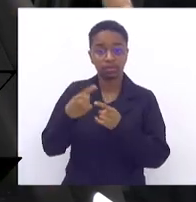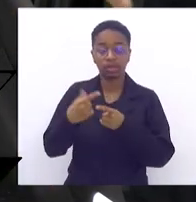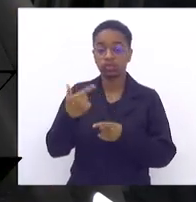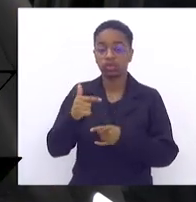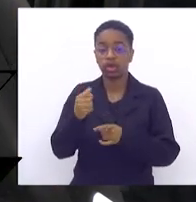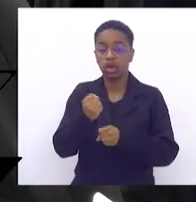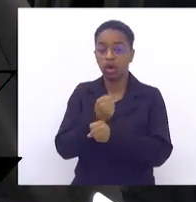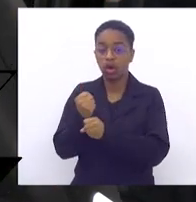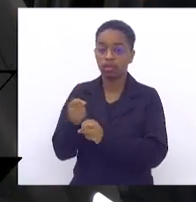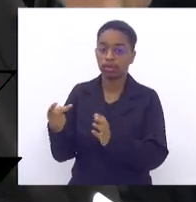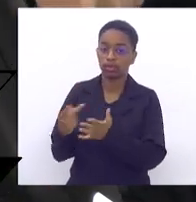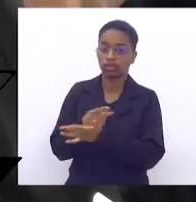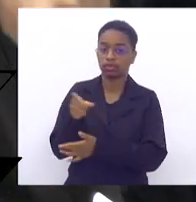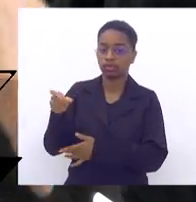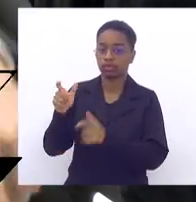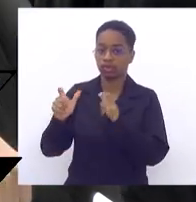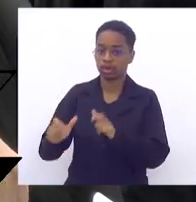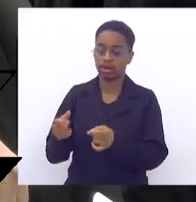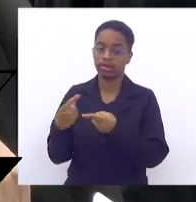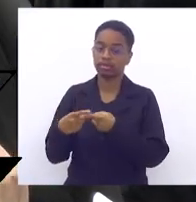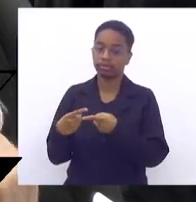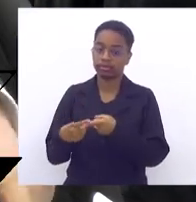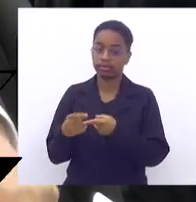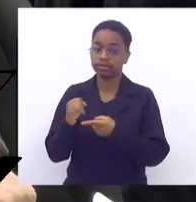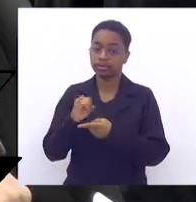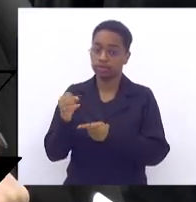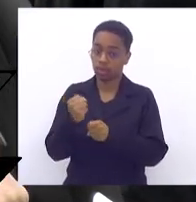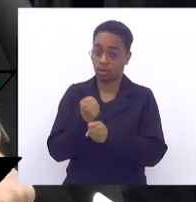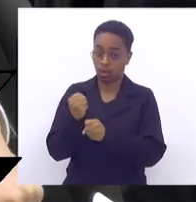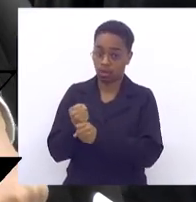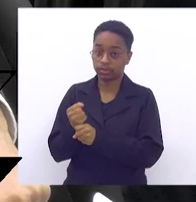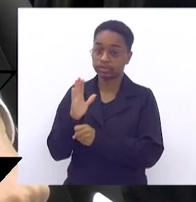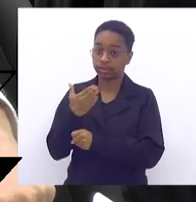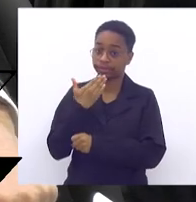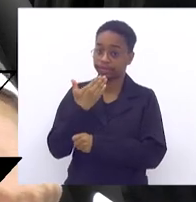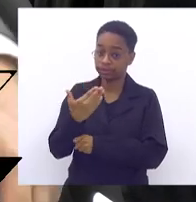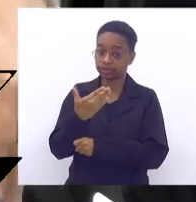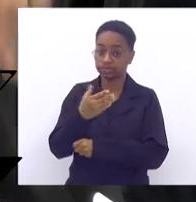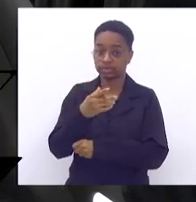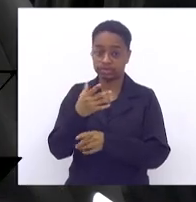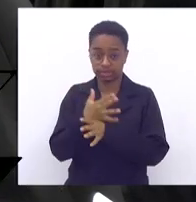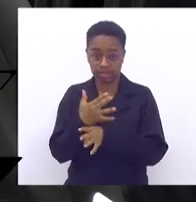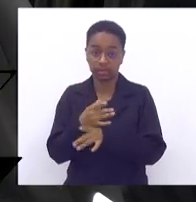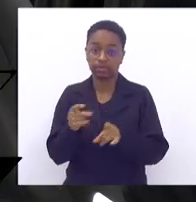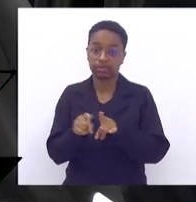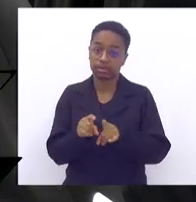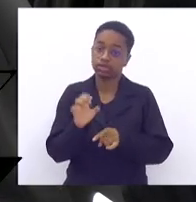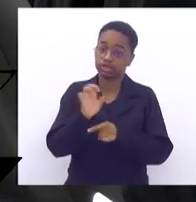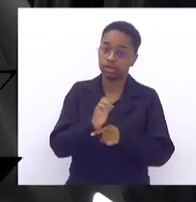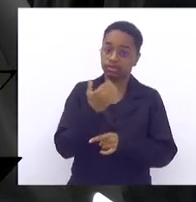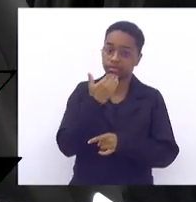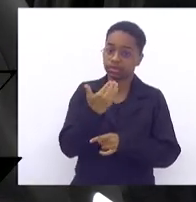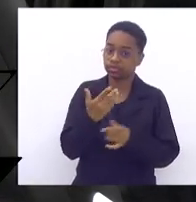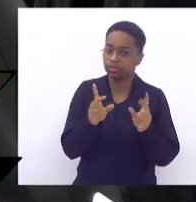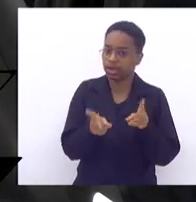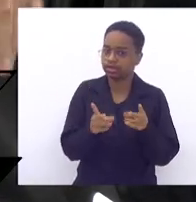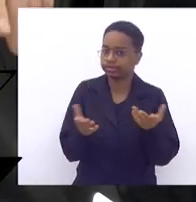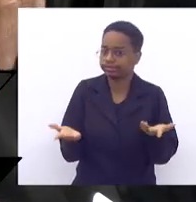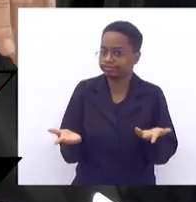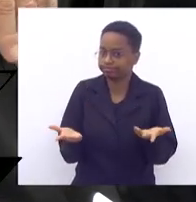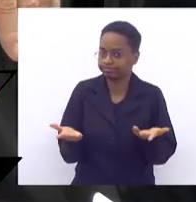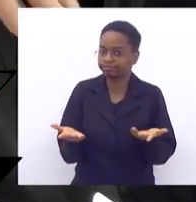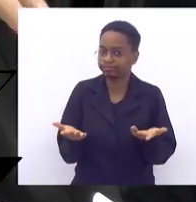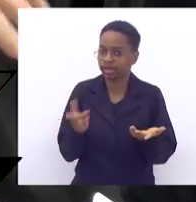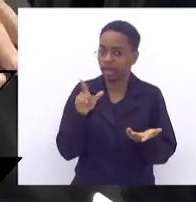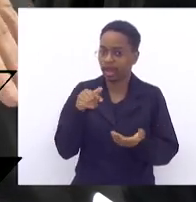naquela... Porque até a obra já licitada para o município também foi licitada pelo Estado. Ora, isto é o